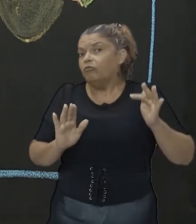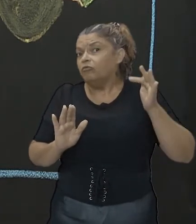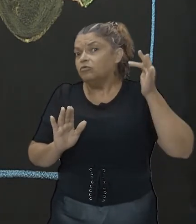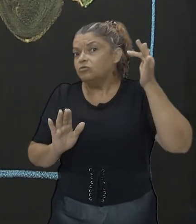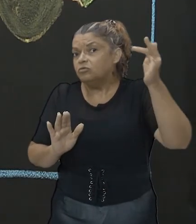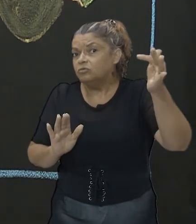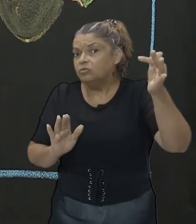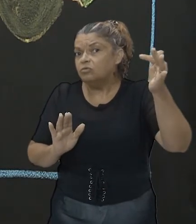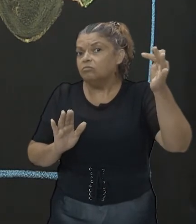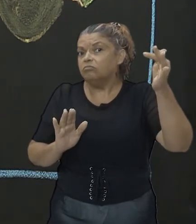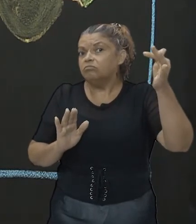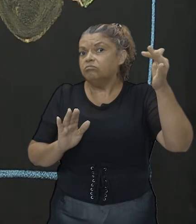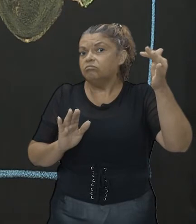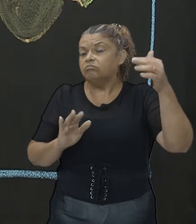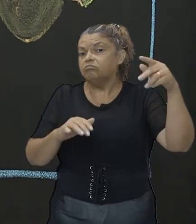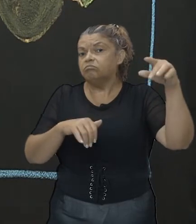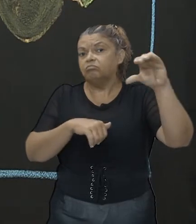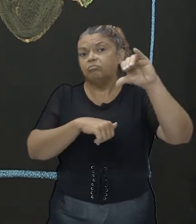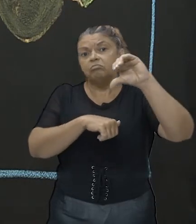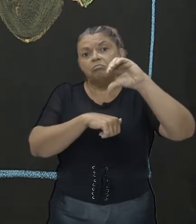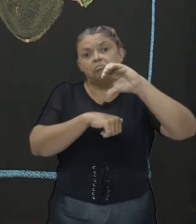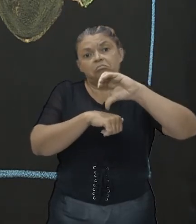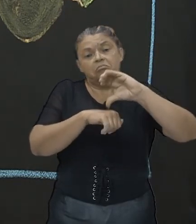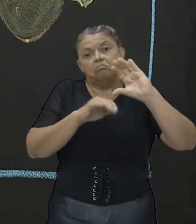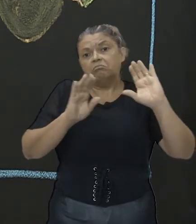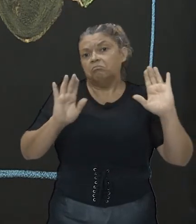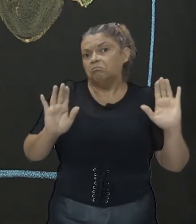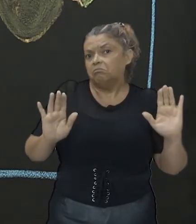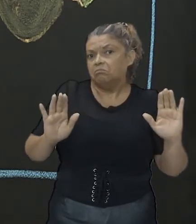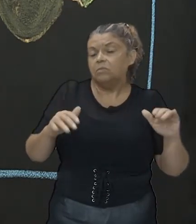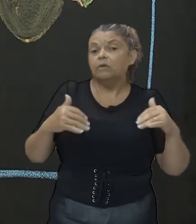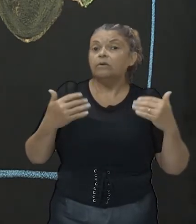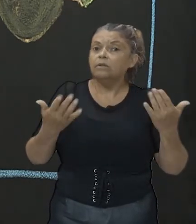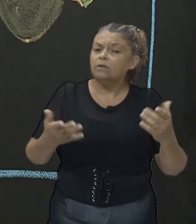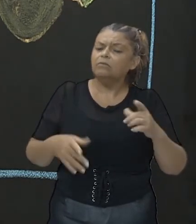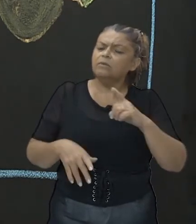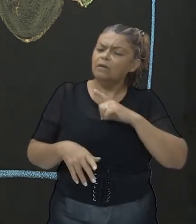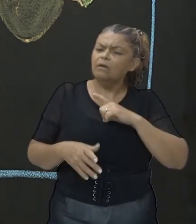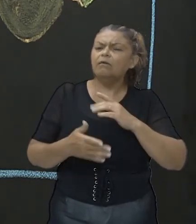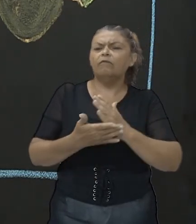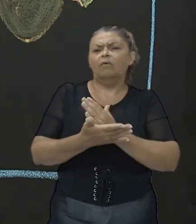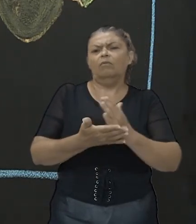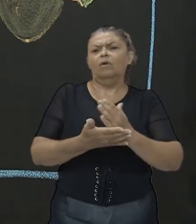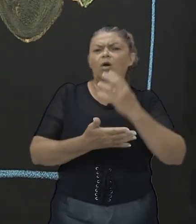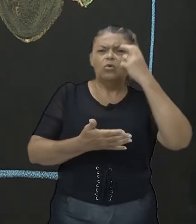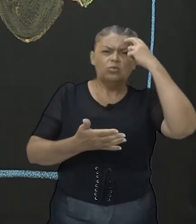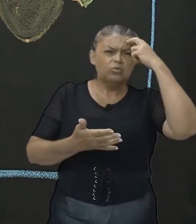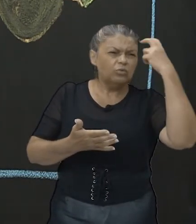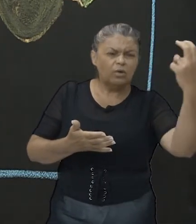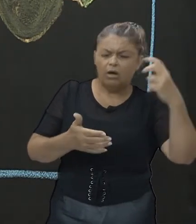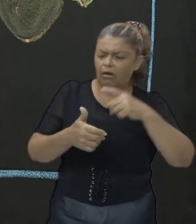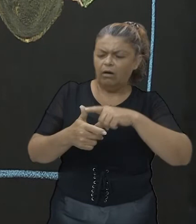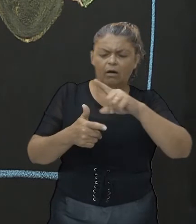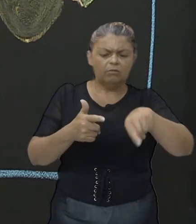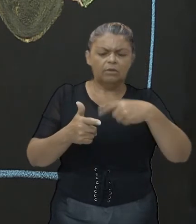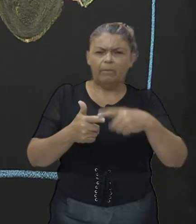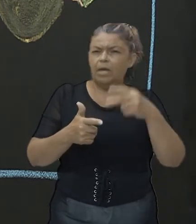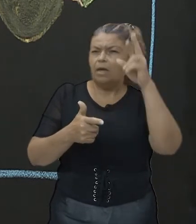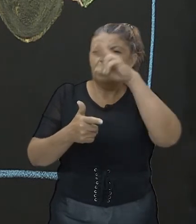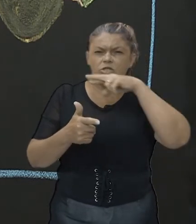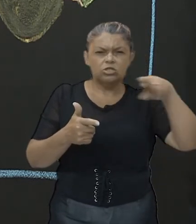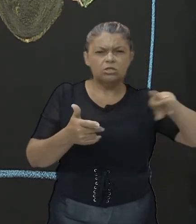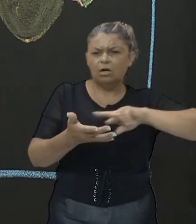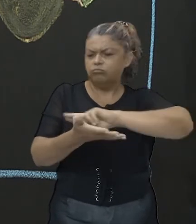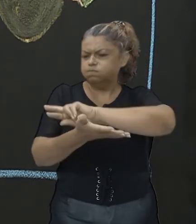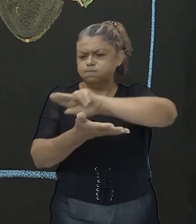e nascer numa casta superior. Então, essa situação cultural, religiosa indiana e durante